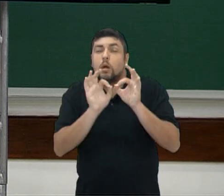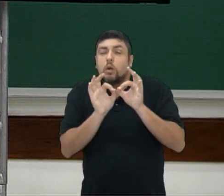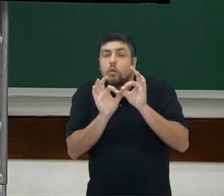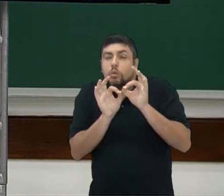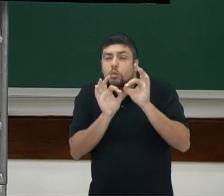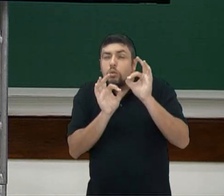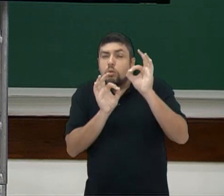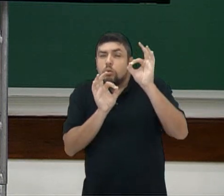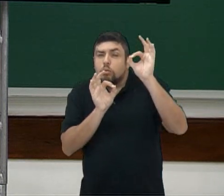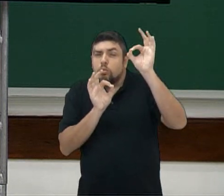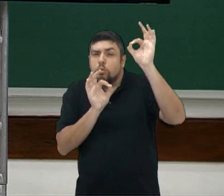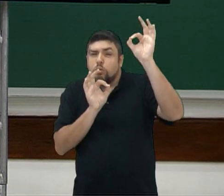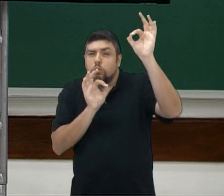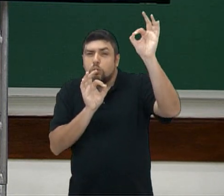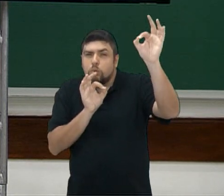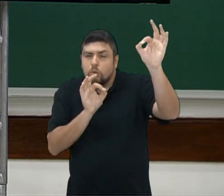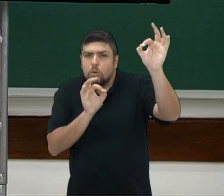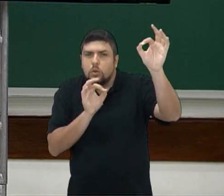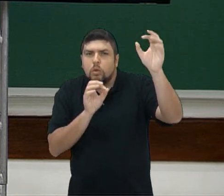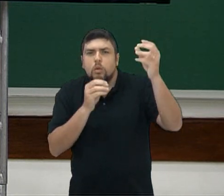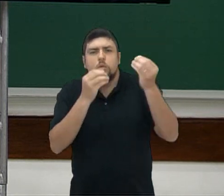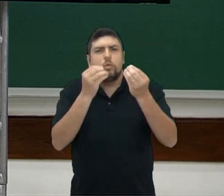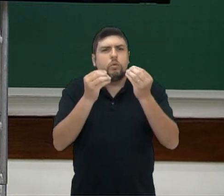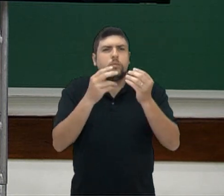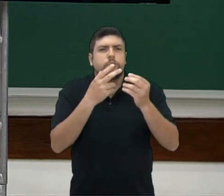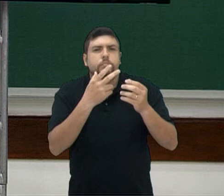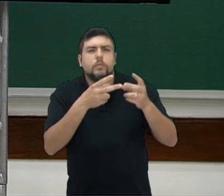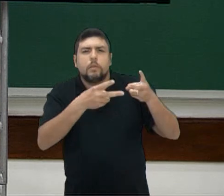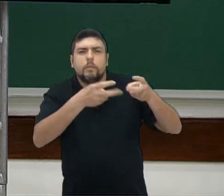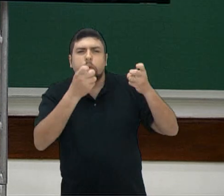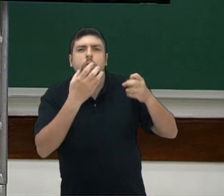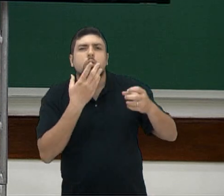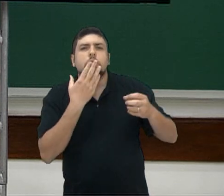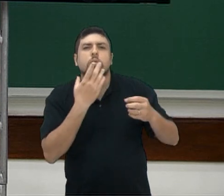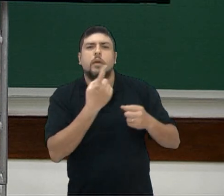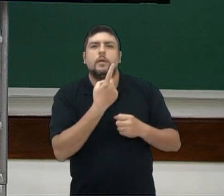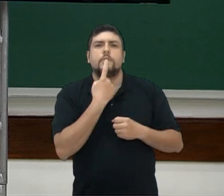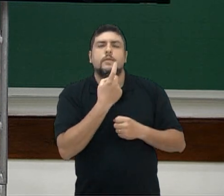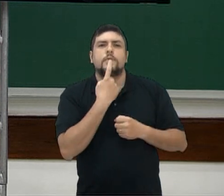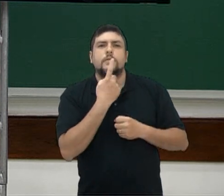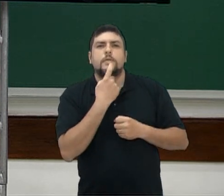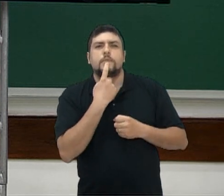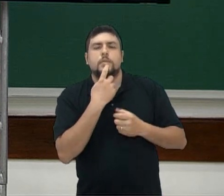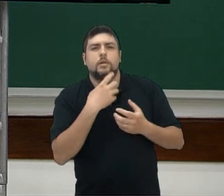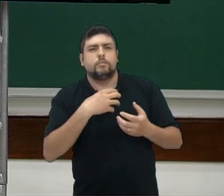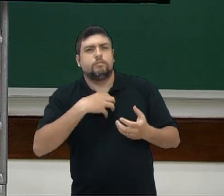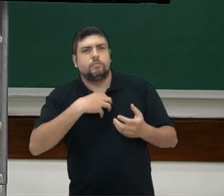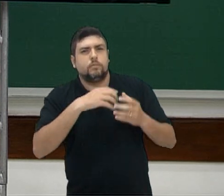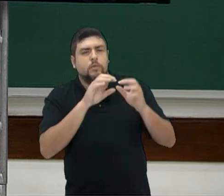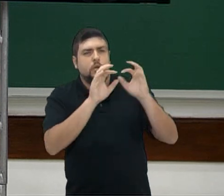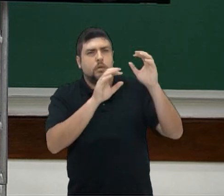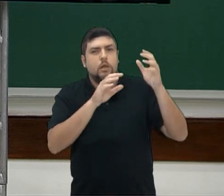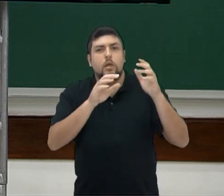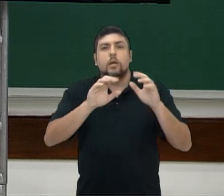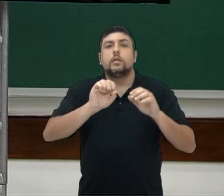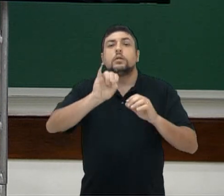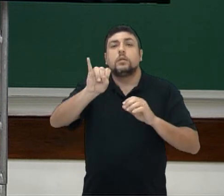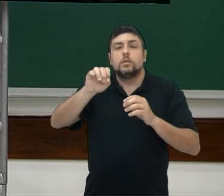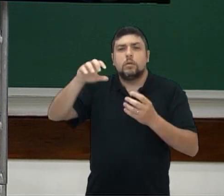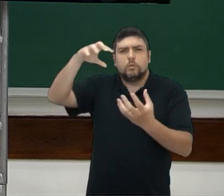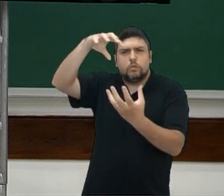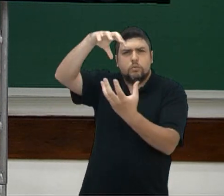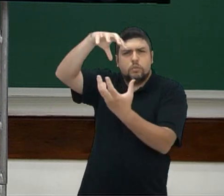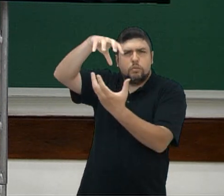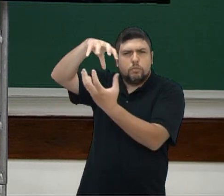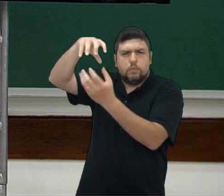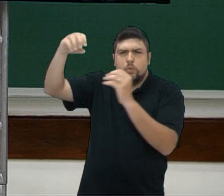acaba percebendo esses conceitos, o desvio é mais para o vermelho. E aí você vê a característica mais avermelhada. Quando você tem que esse conceito